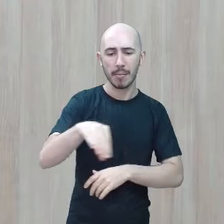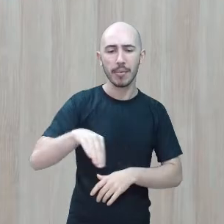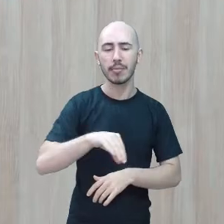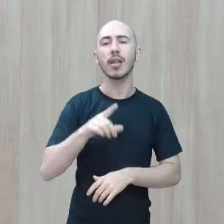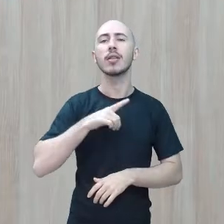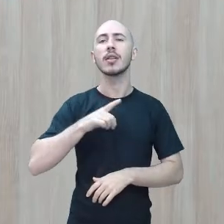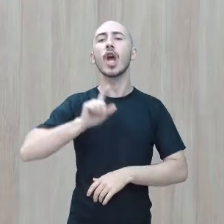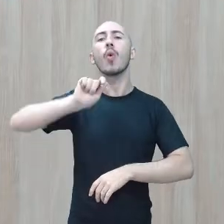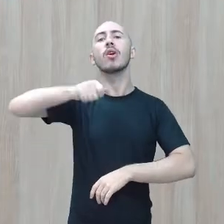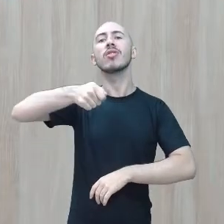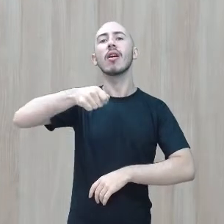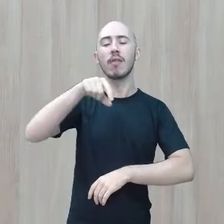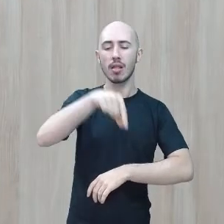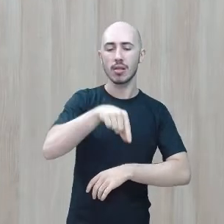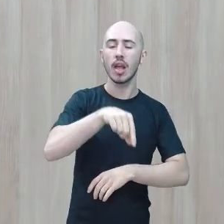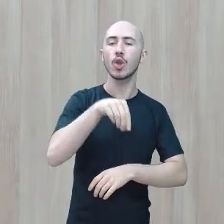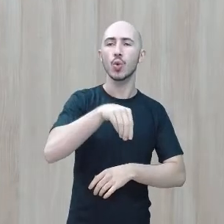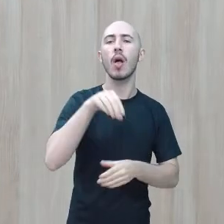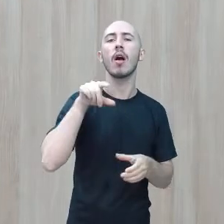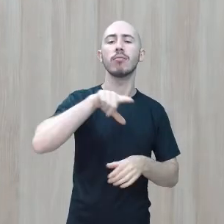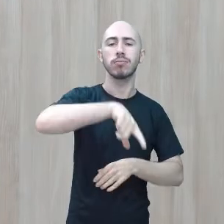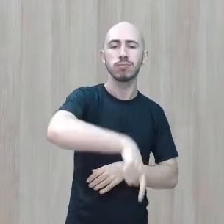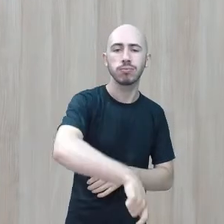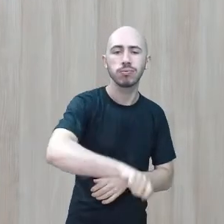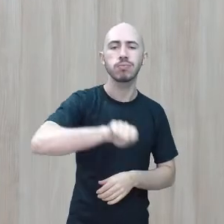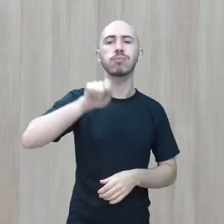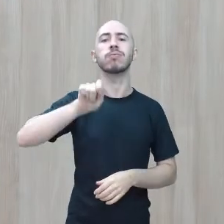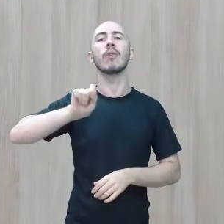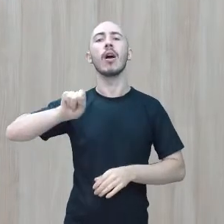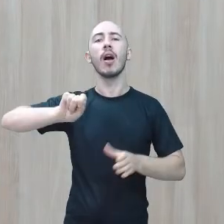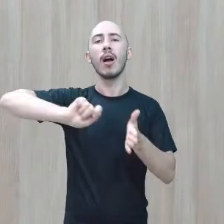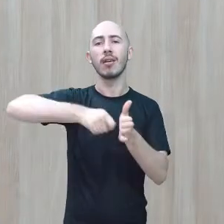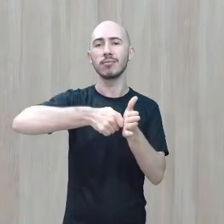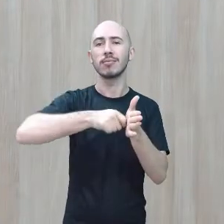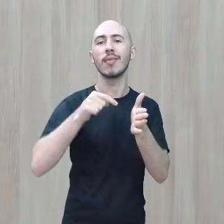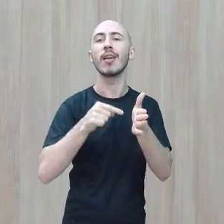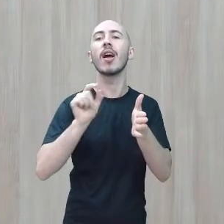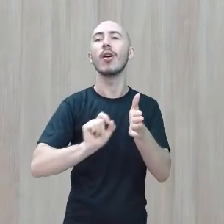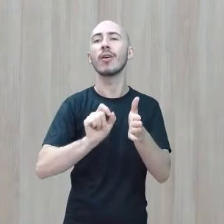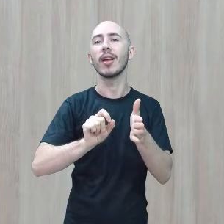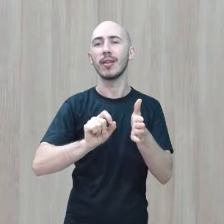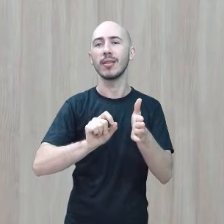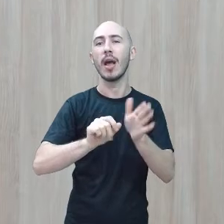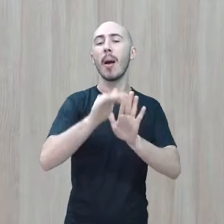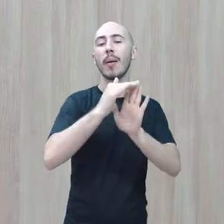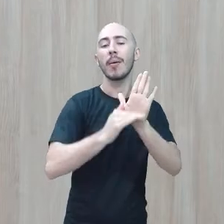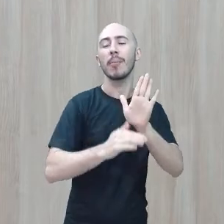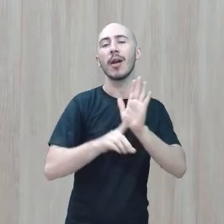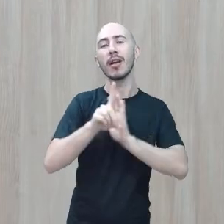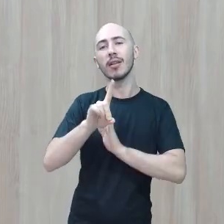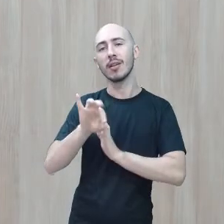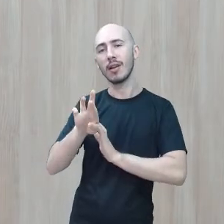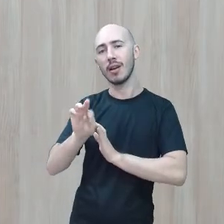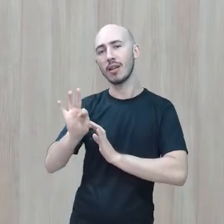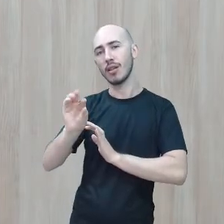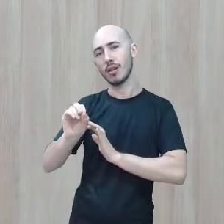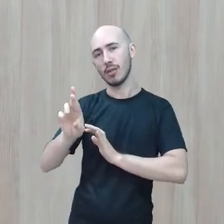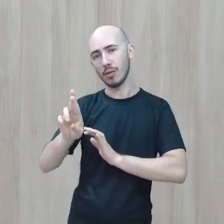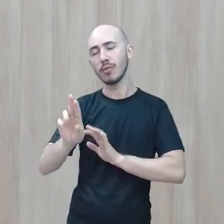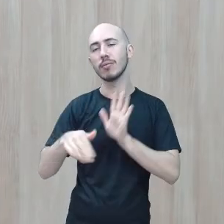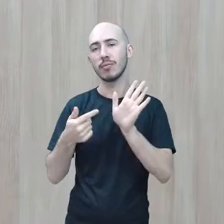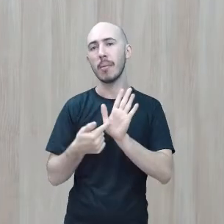tem uma chave, né, que a gente possa abrir. Essa chave é justamente o plano diretor, né? Então, o Estatuto ele